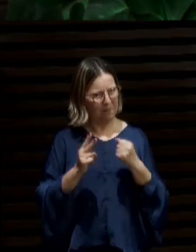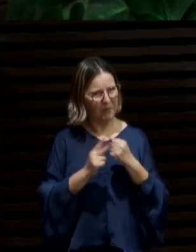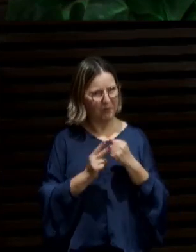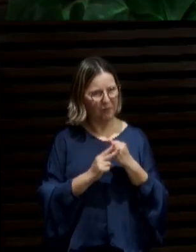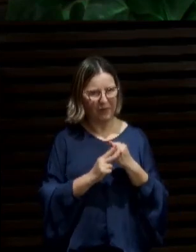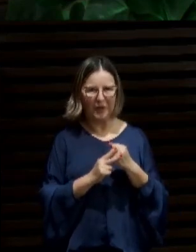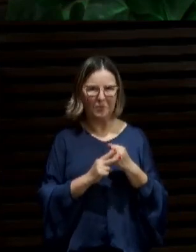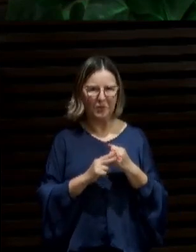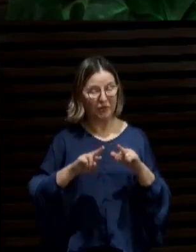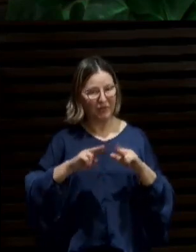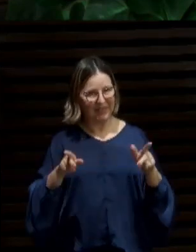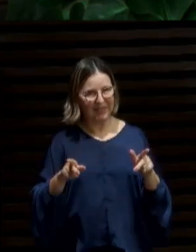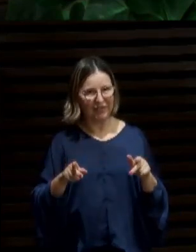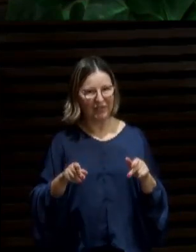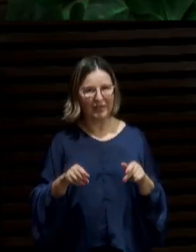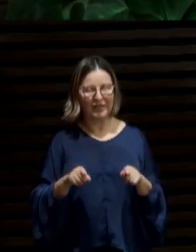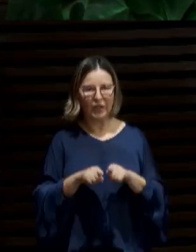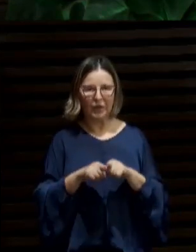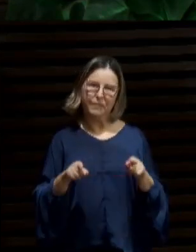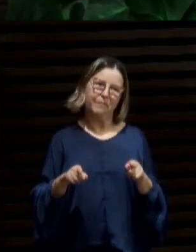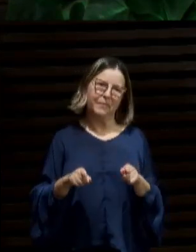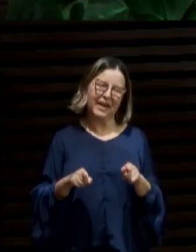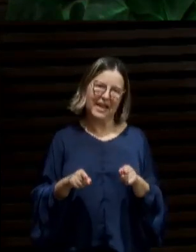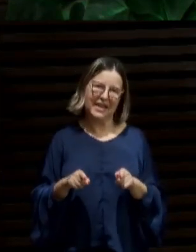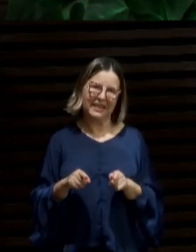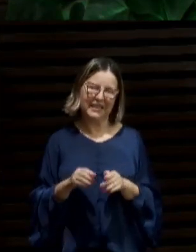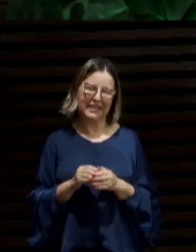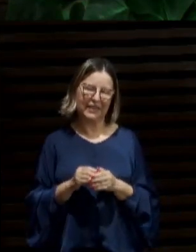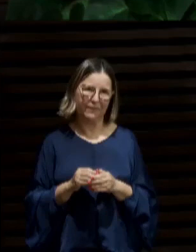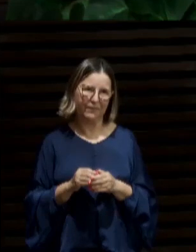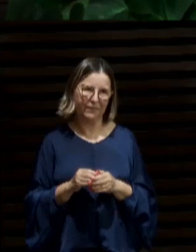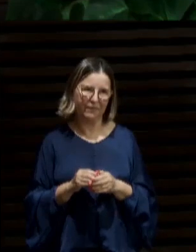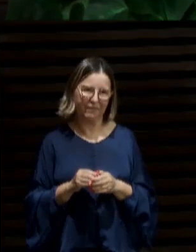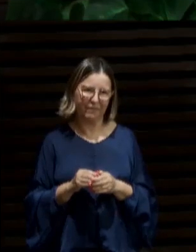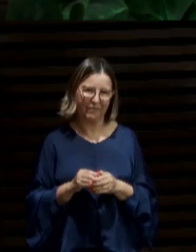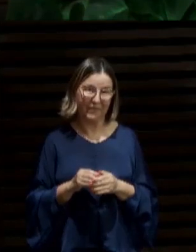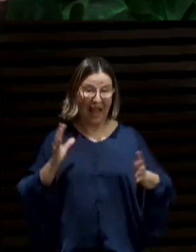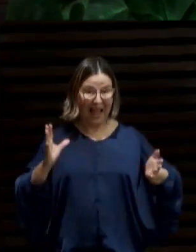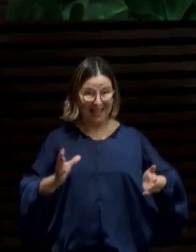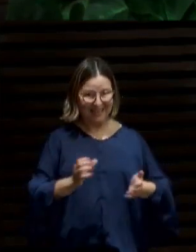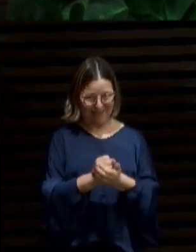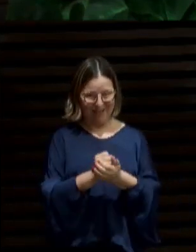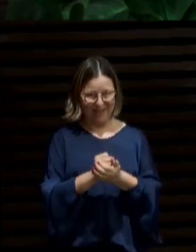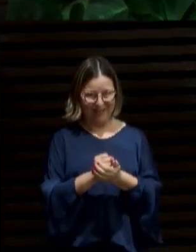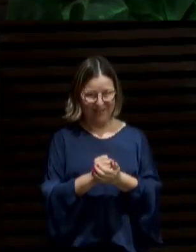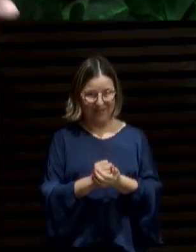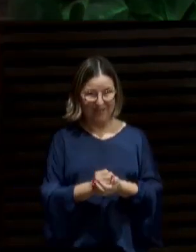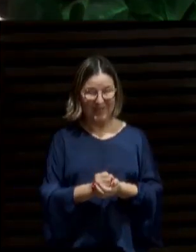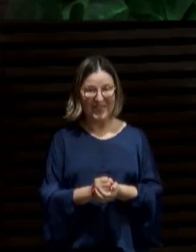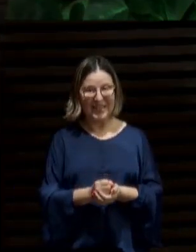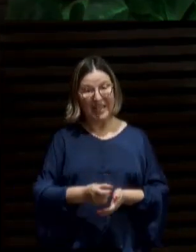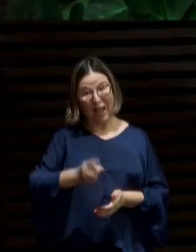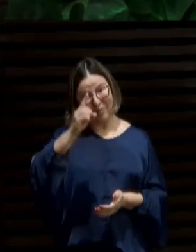mas o verbo dar eu gosto dele. Sabe por quê? Porque a salvação é uma dádiva, é um